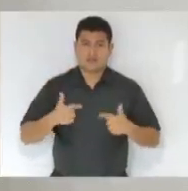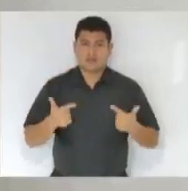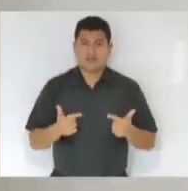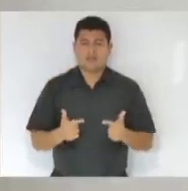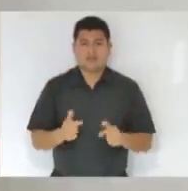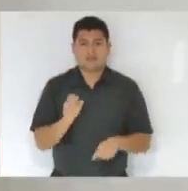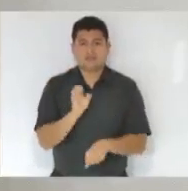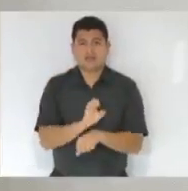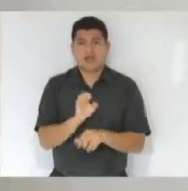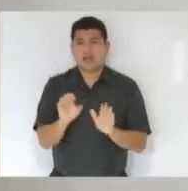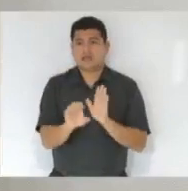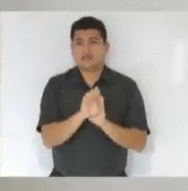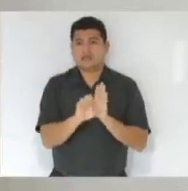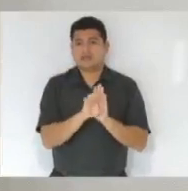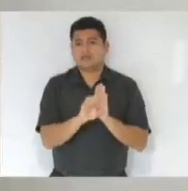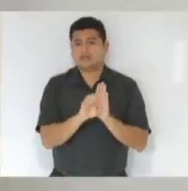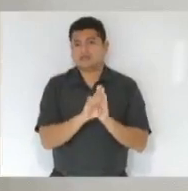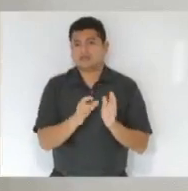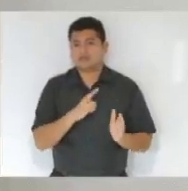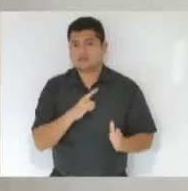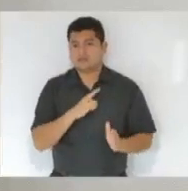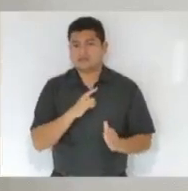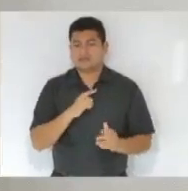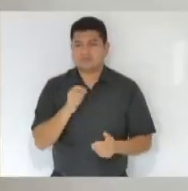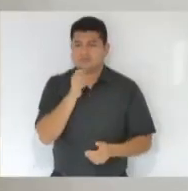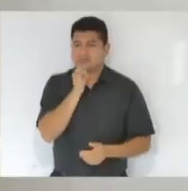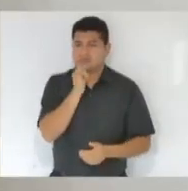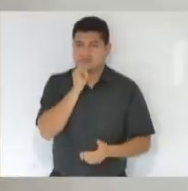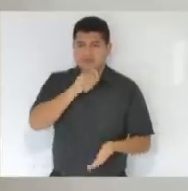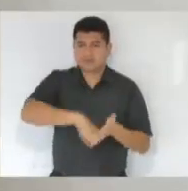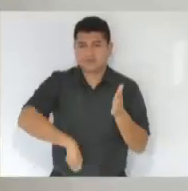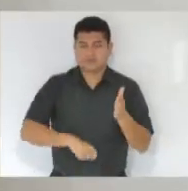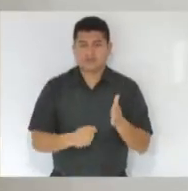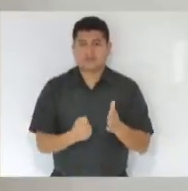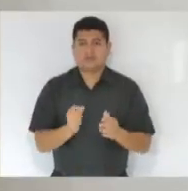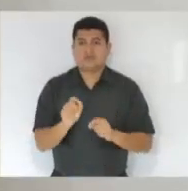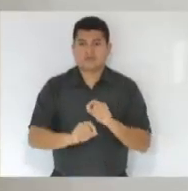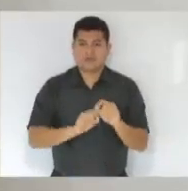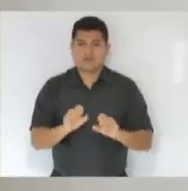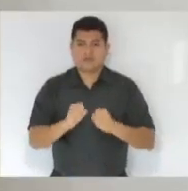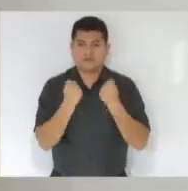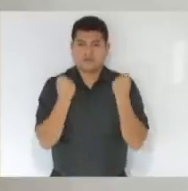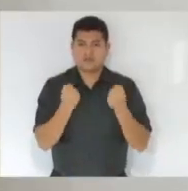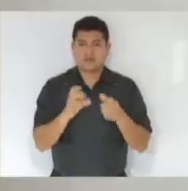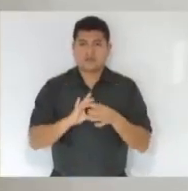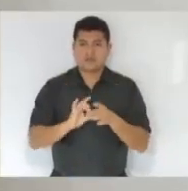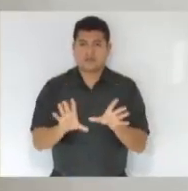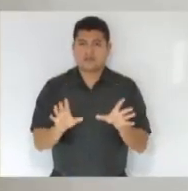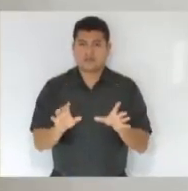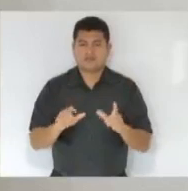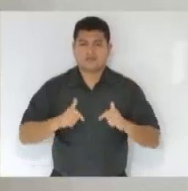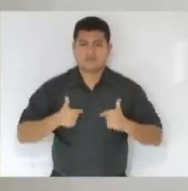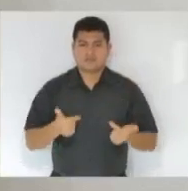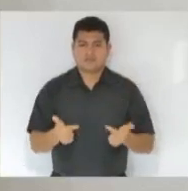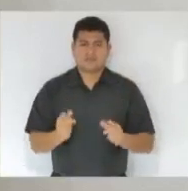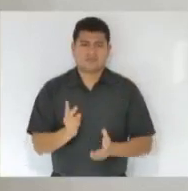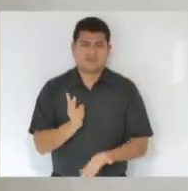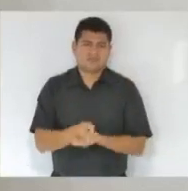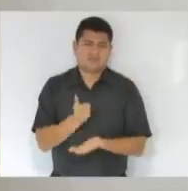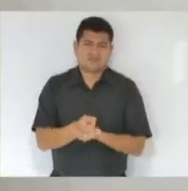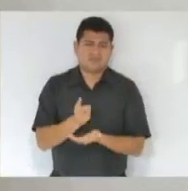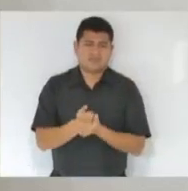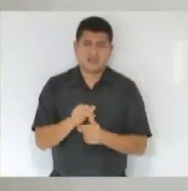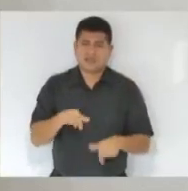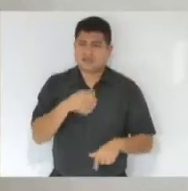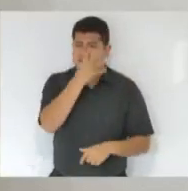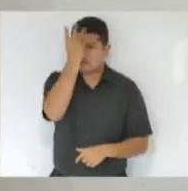quem assina tem o compromisso de defender os seguintes valores. Defender a livre iniciativa, sempre e tão esquecida no Brasil,